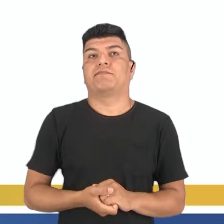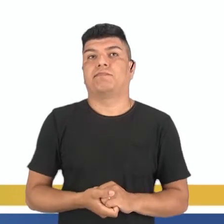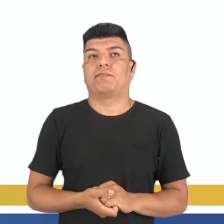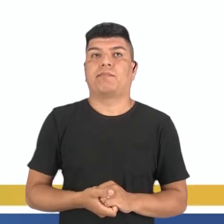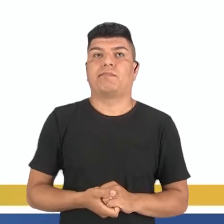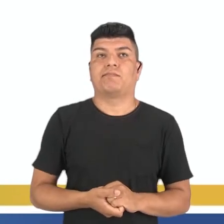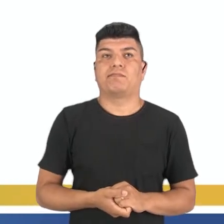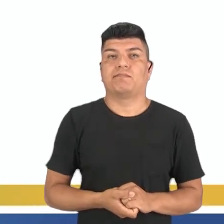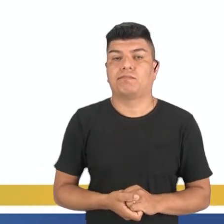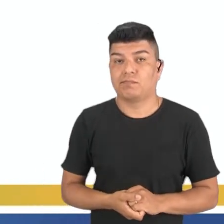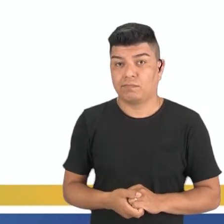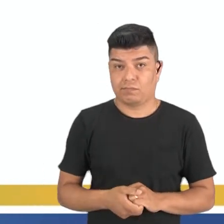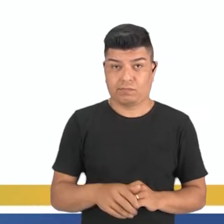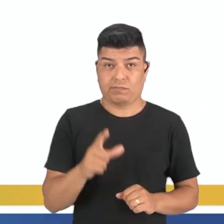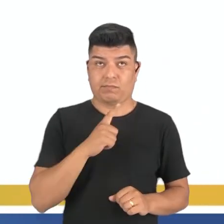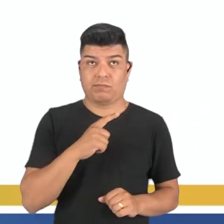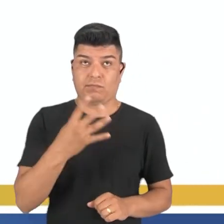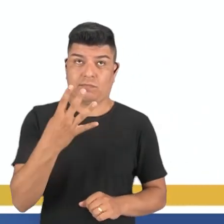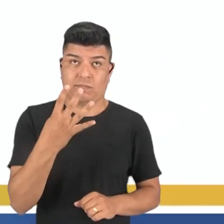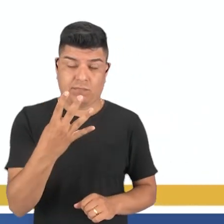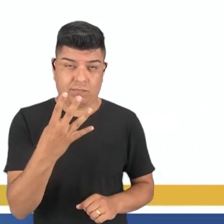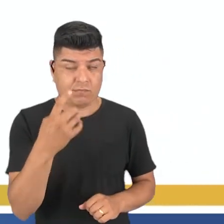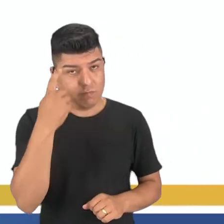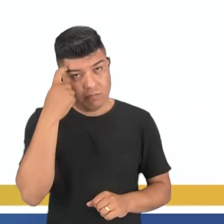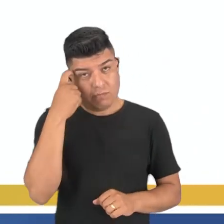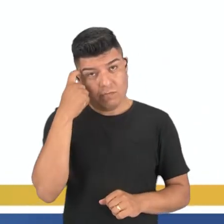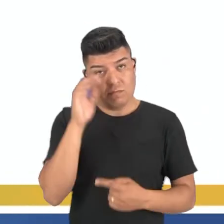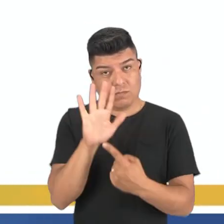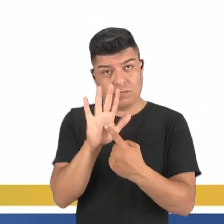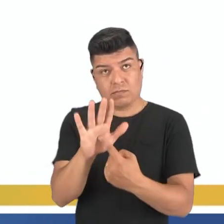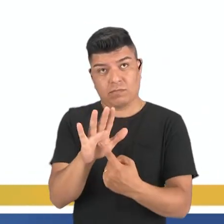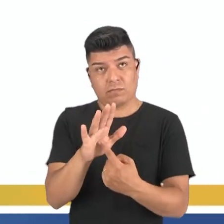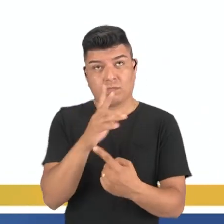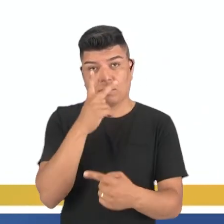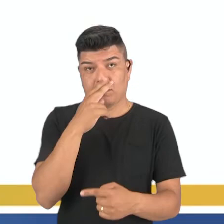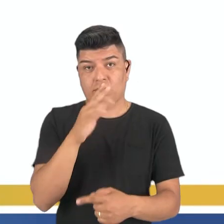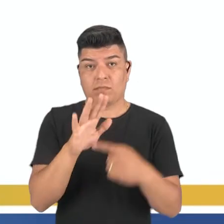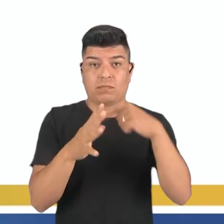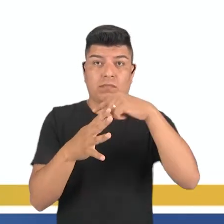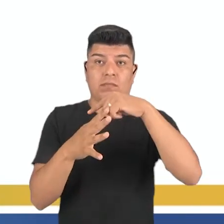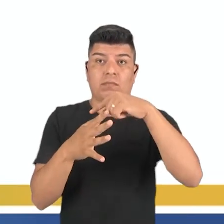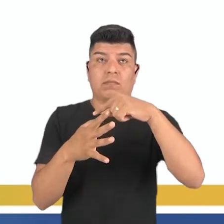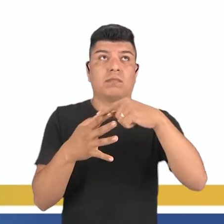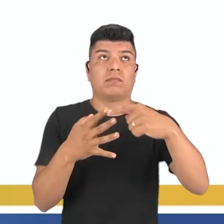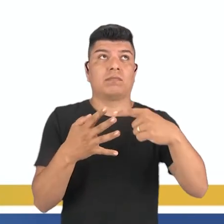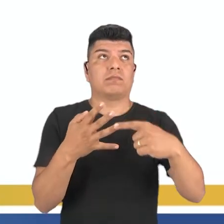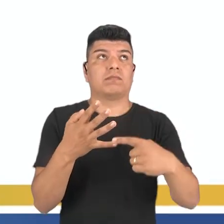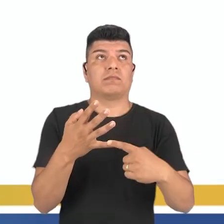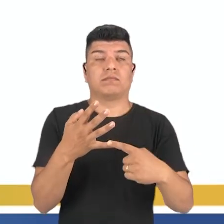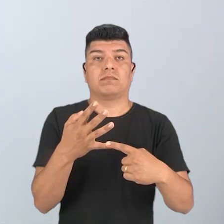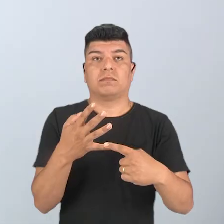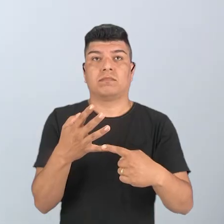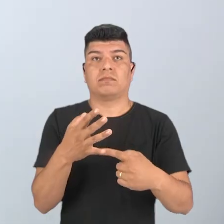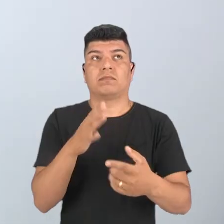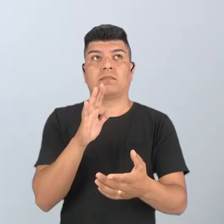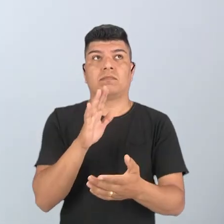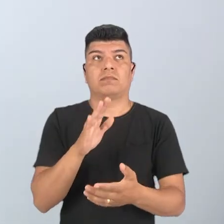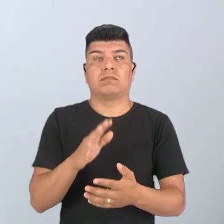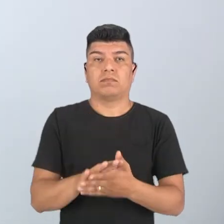na partitura 4 semínimas, né? Que representando com a palma nós temos assim, ó.